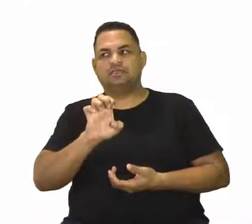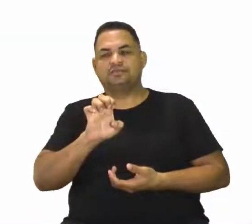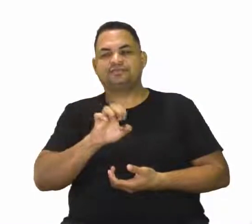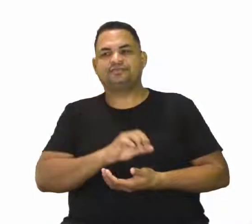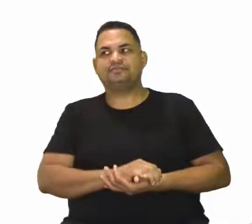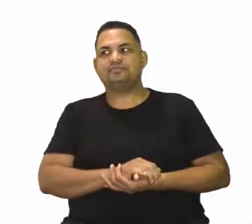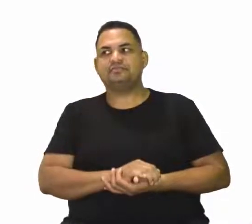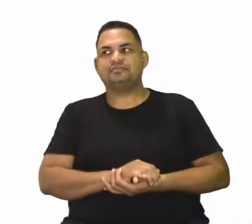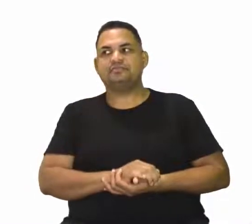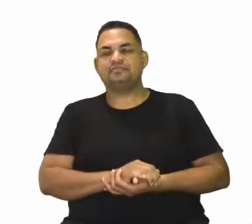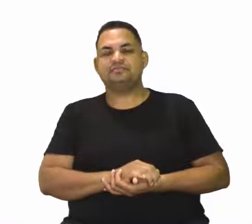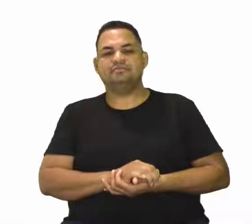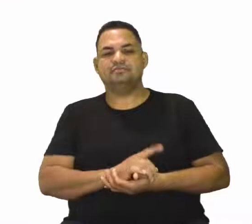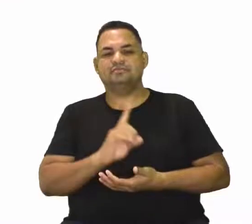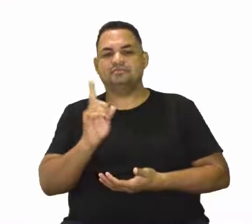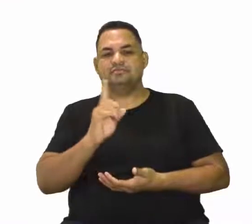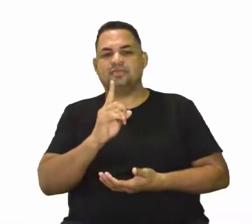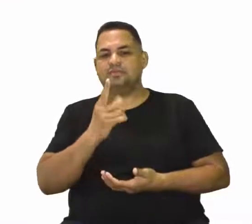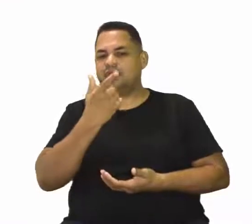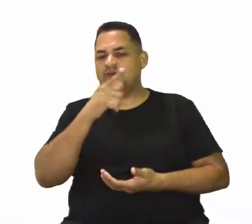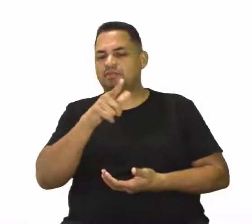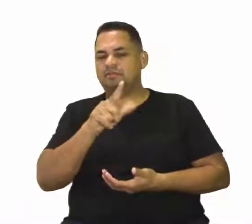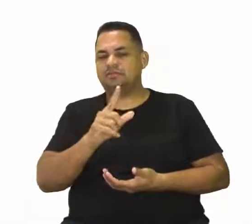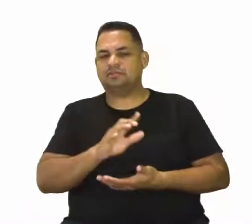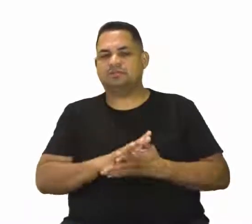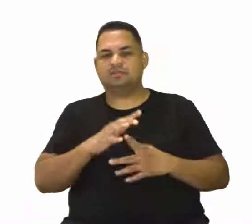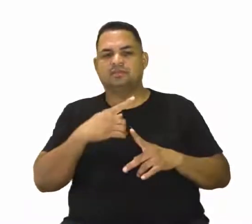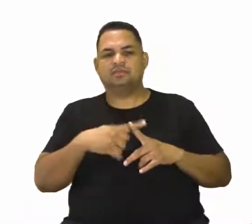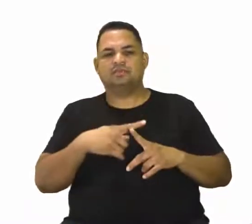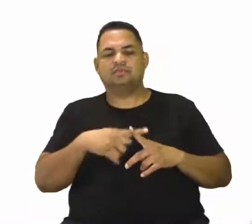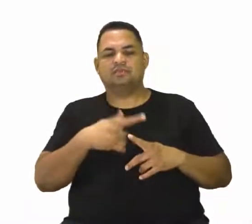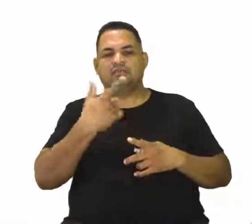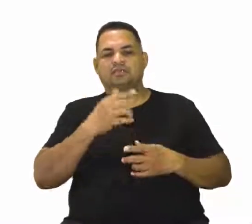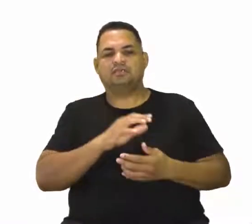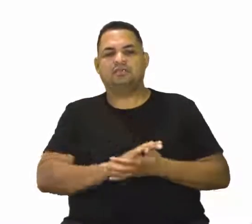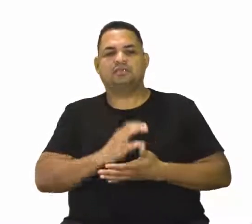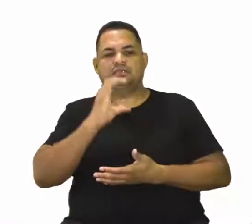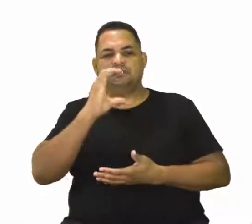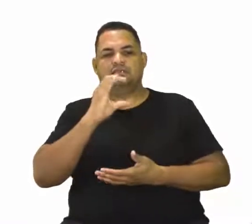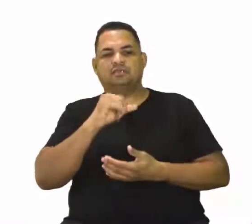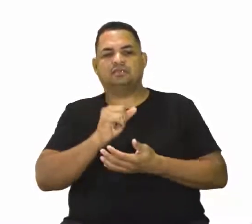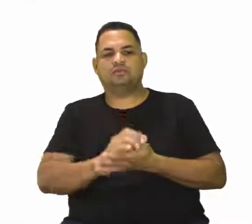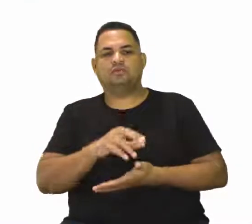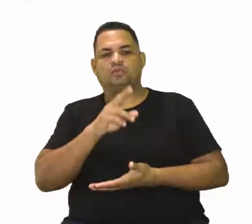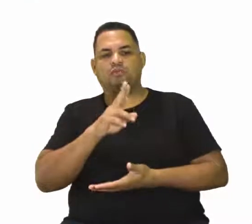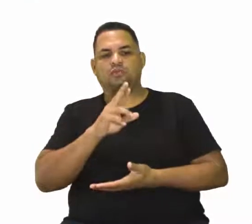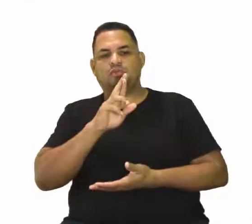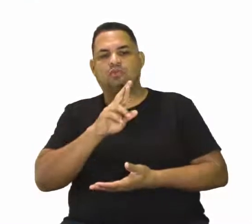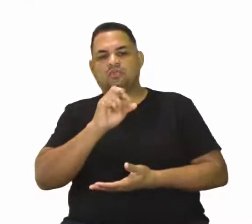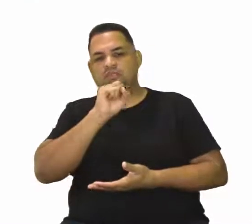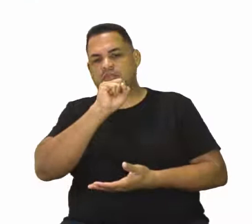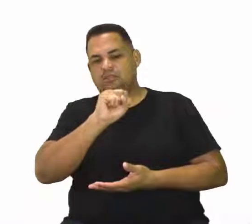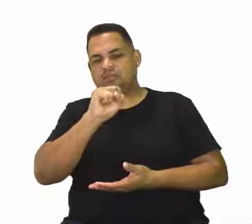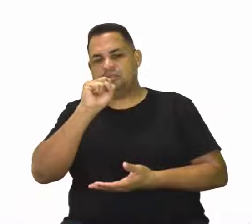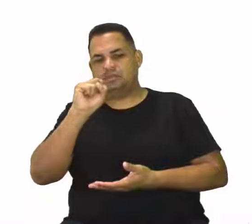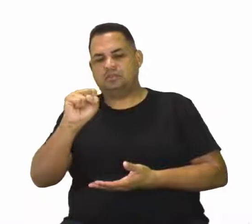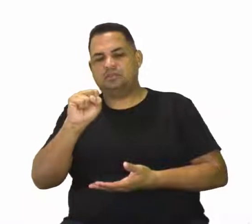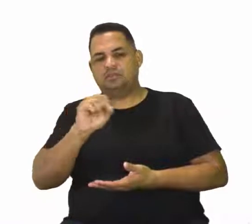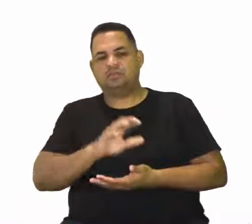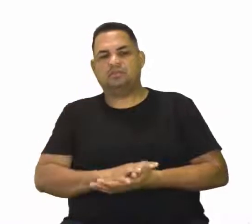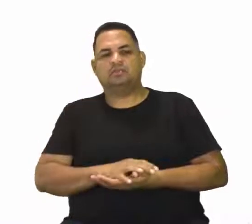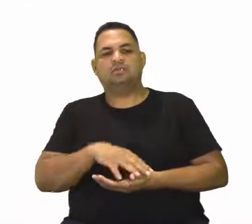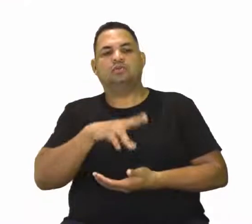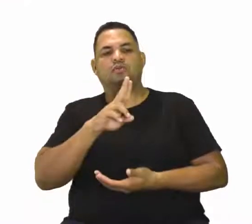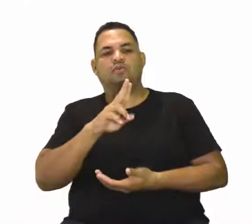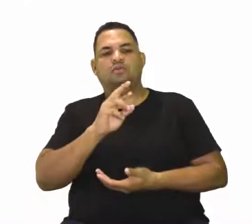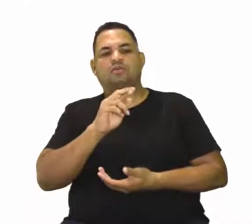né é só que não é repetida porque a letra c é União das repúblicas e